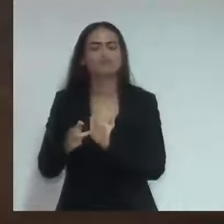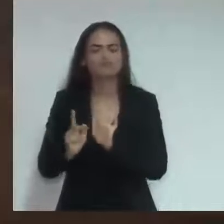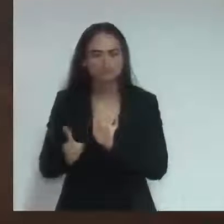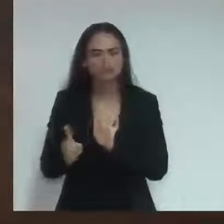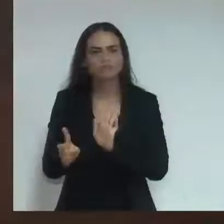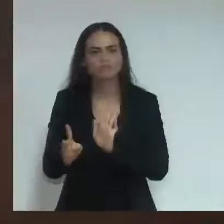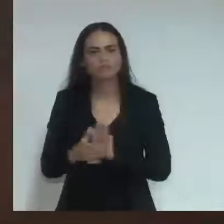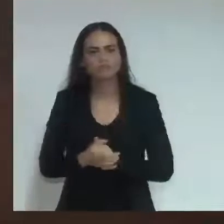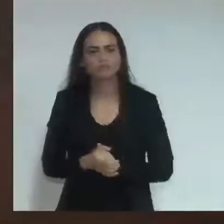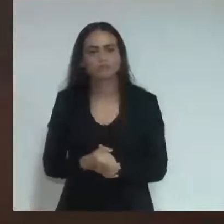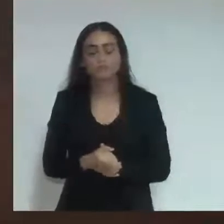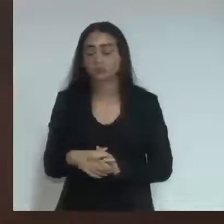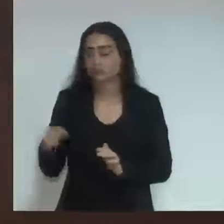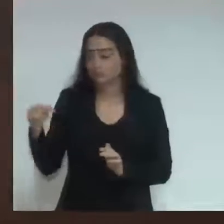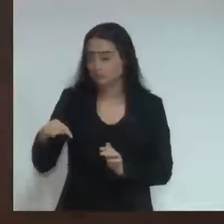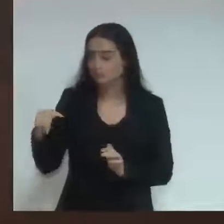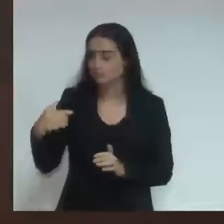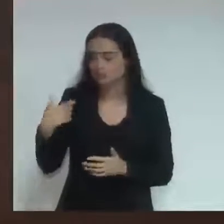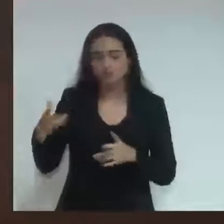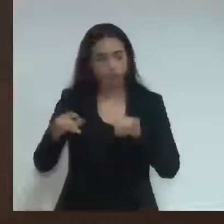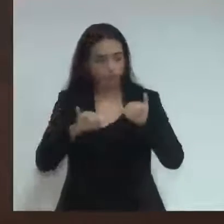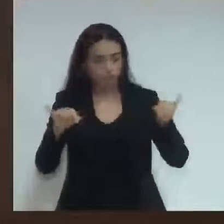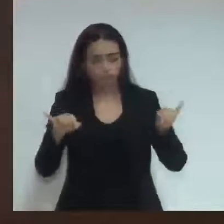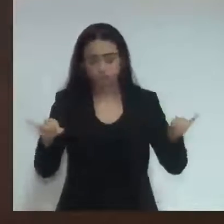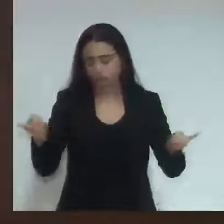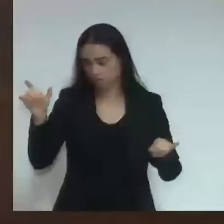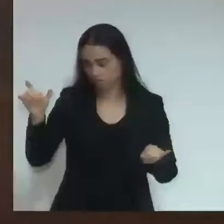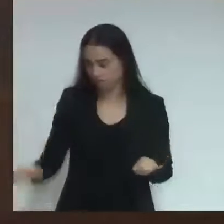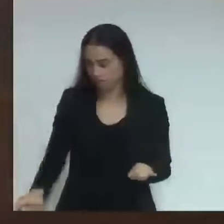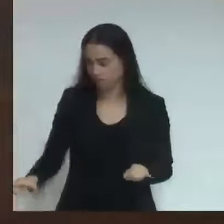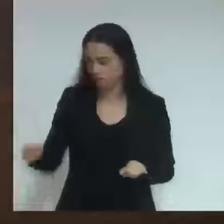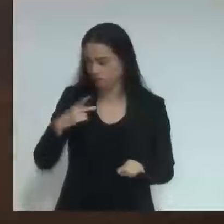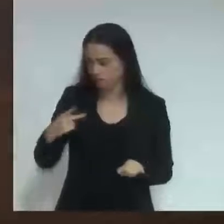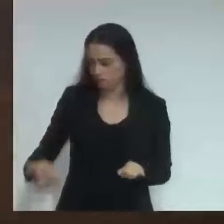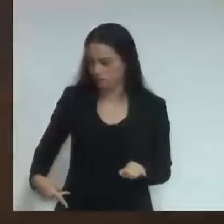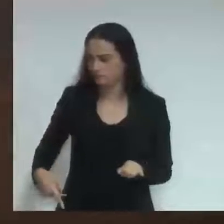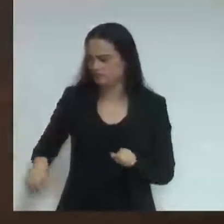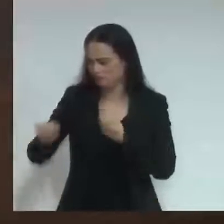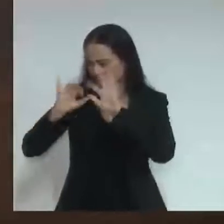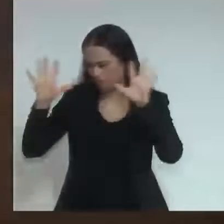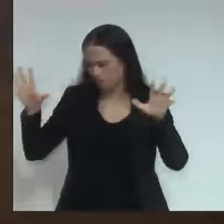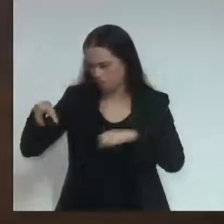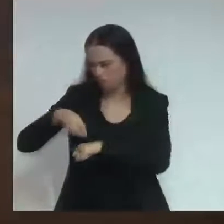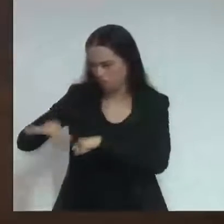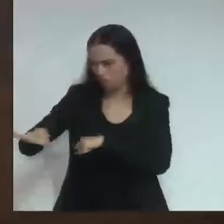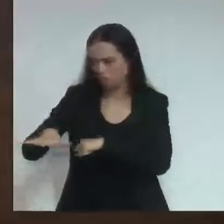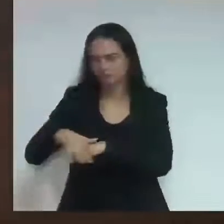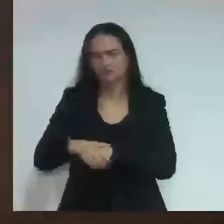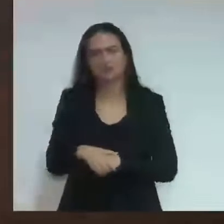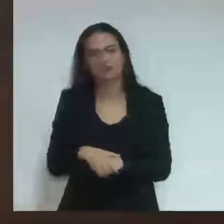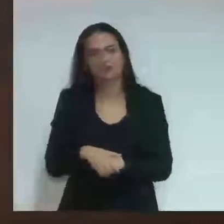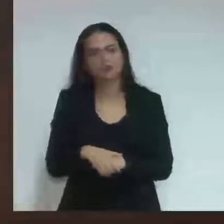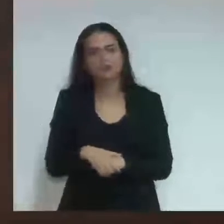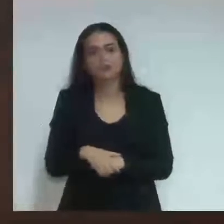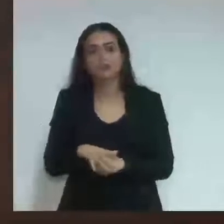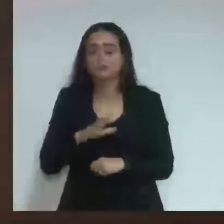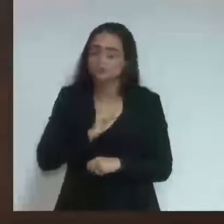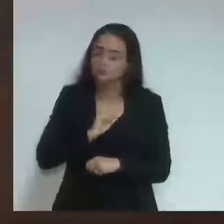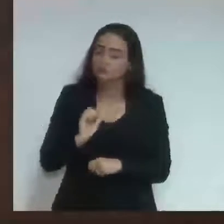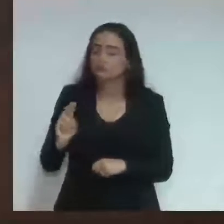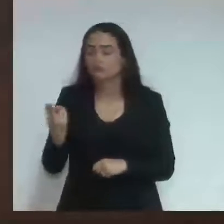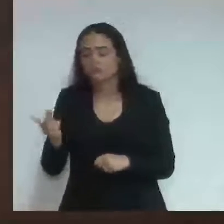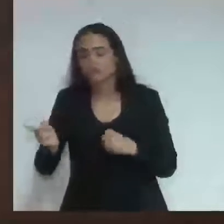aqui, eu acho que esclarece muito, presidente, aquilo que eu tinha que falar, gostando ou não,